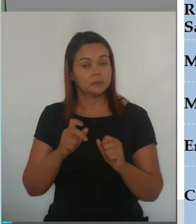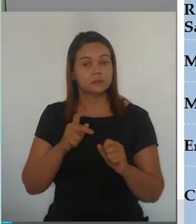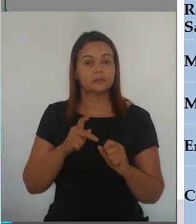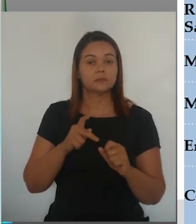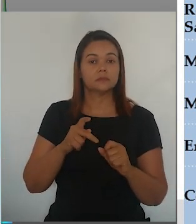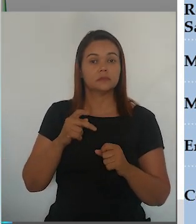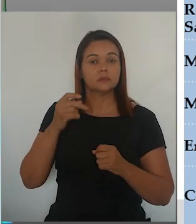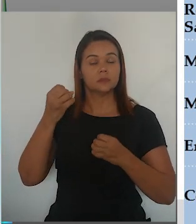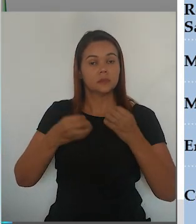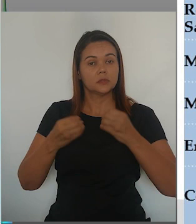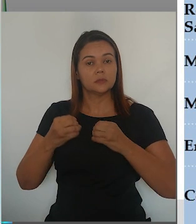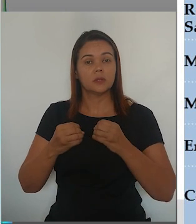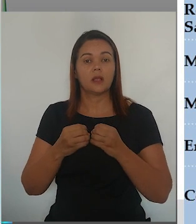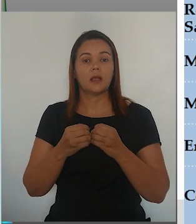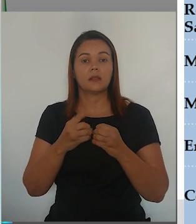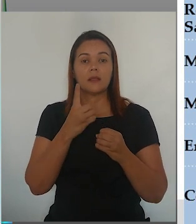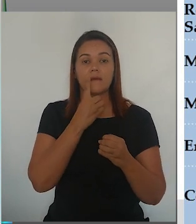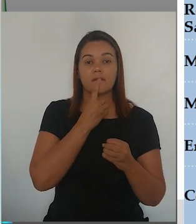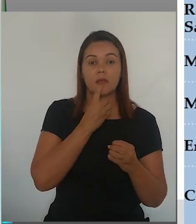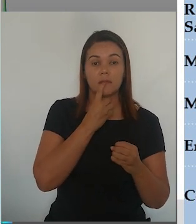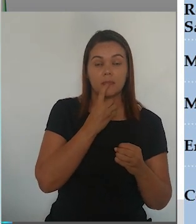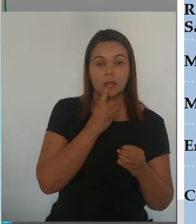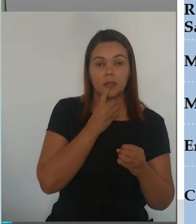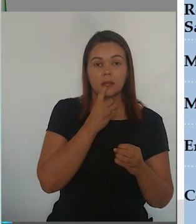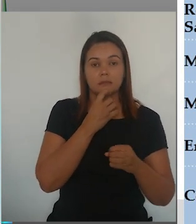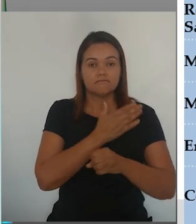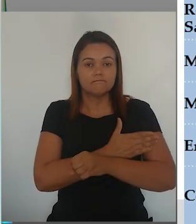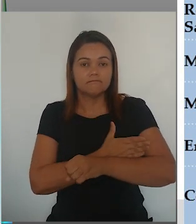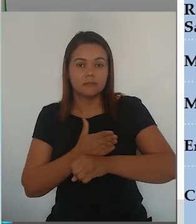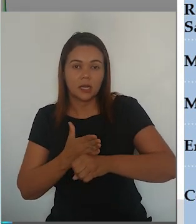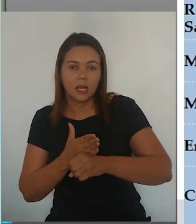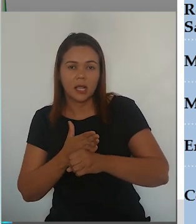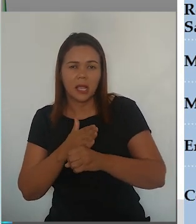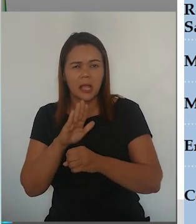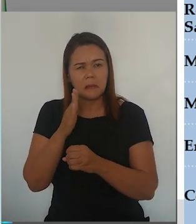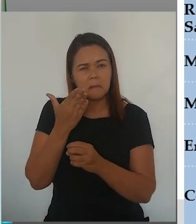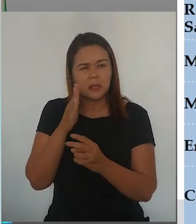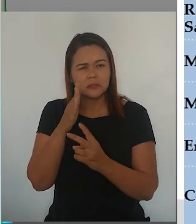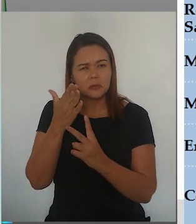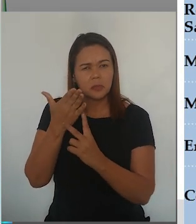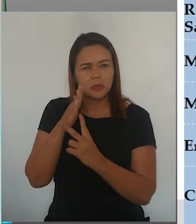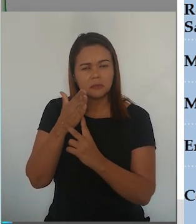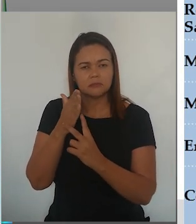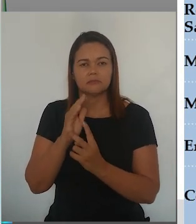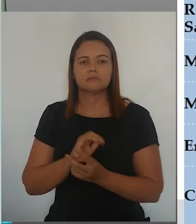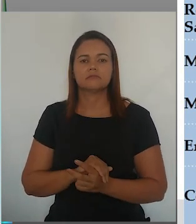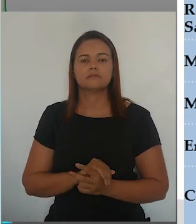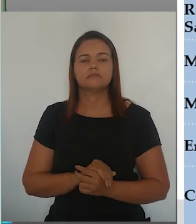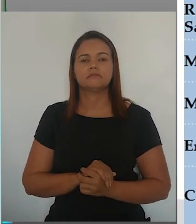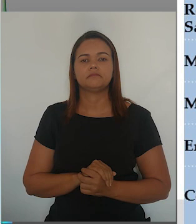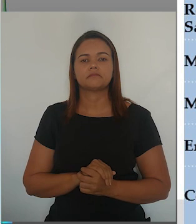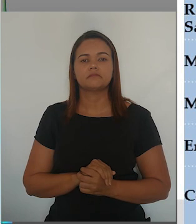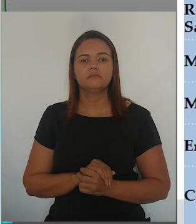admitindo-se então fibra muscular vermelha, branca e intermediária.